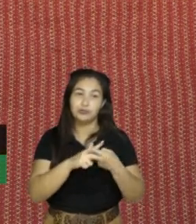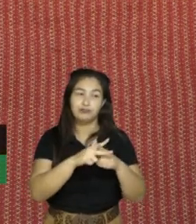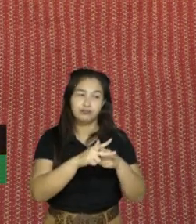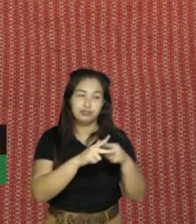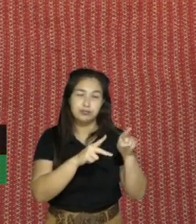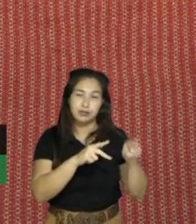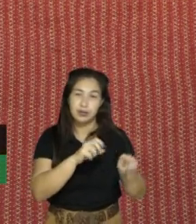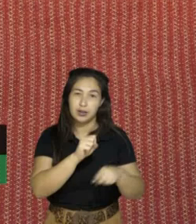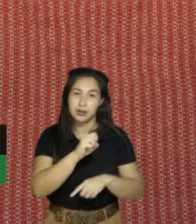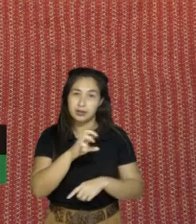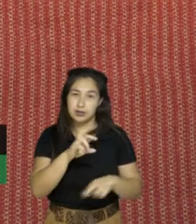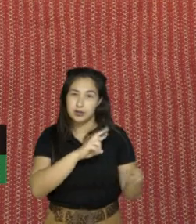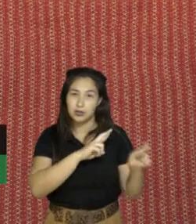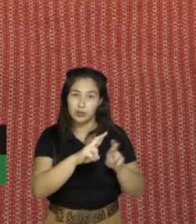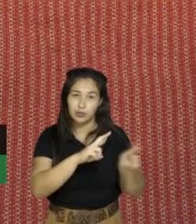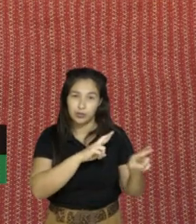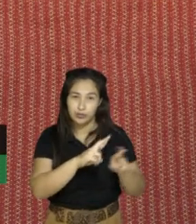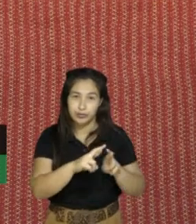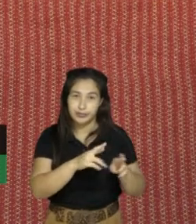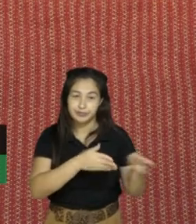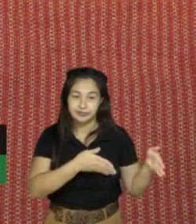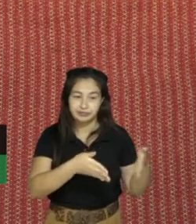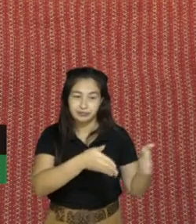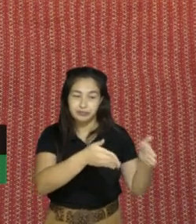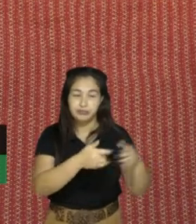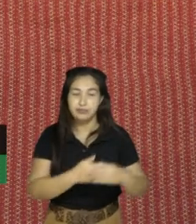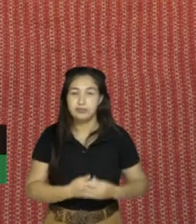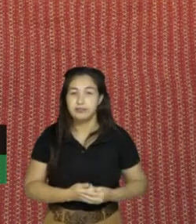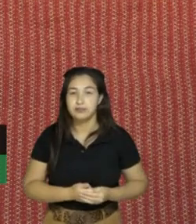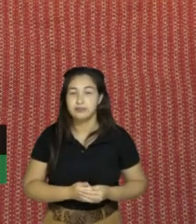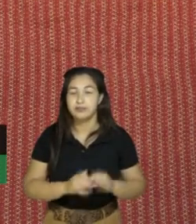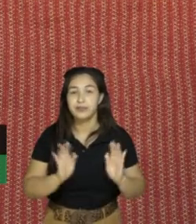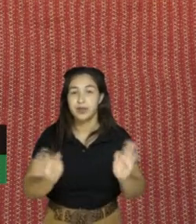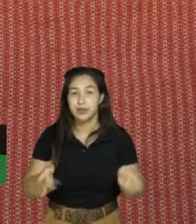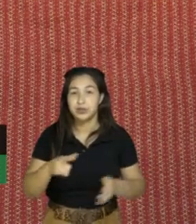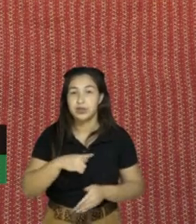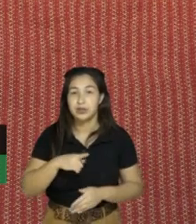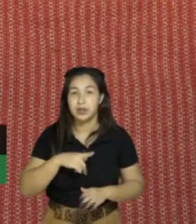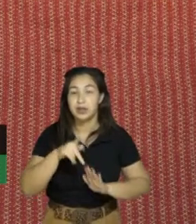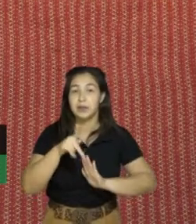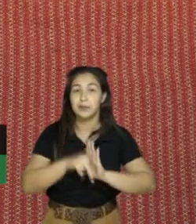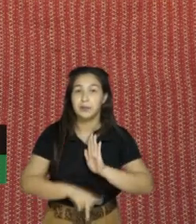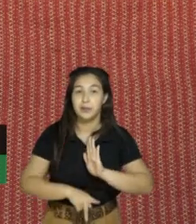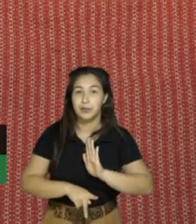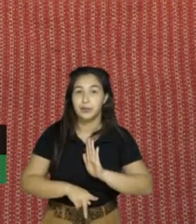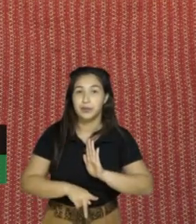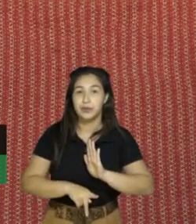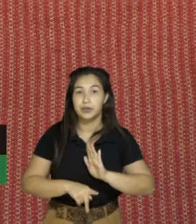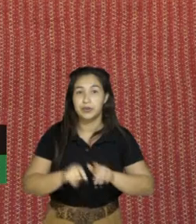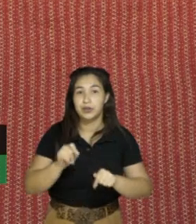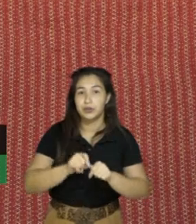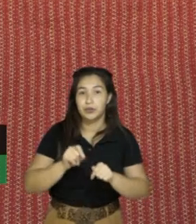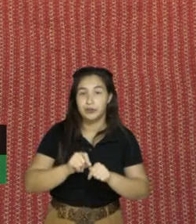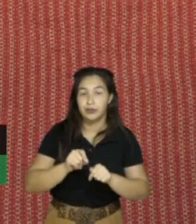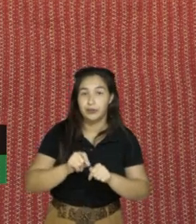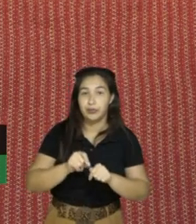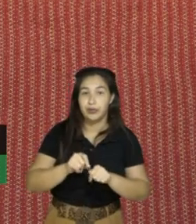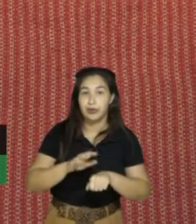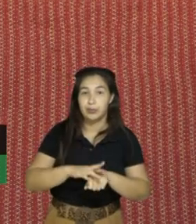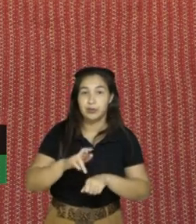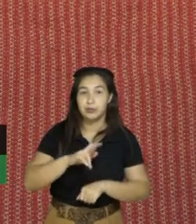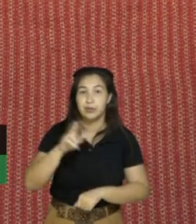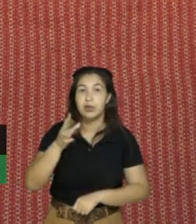S6 nas nossas vias do Estado de Santa Catarina já existe o projeto é feito pelo Deputado cobalchin lá em 2017